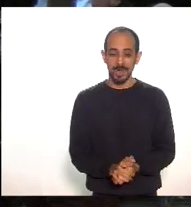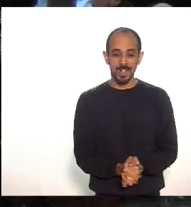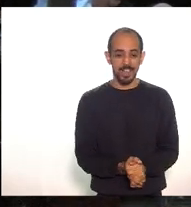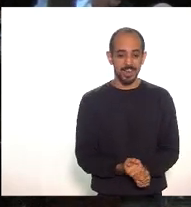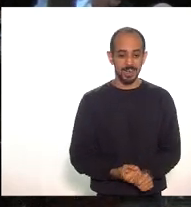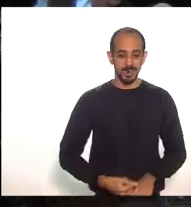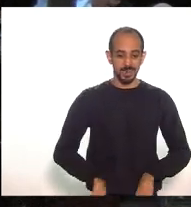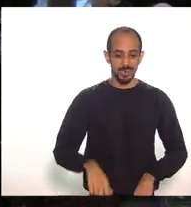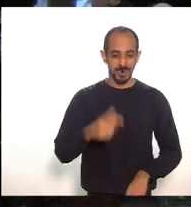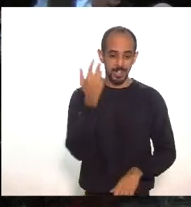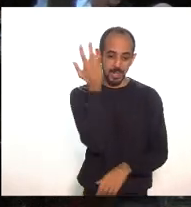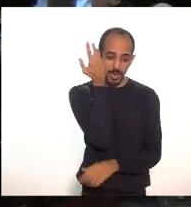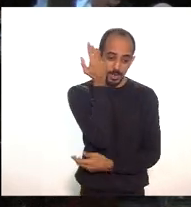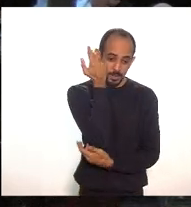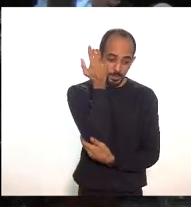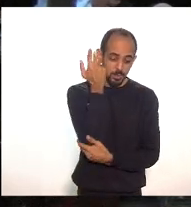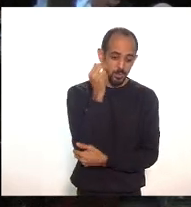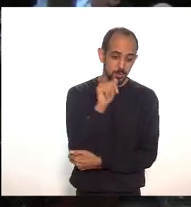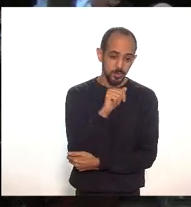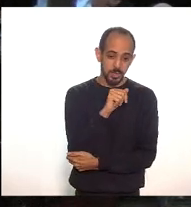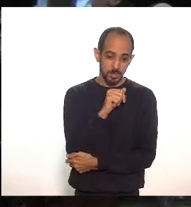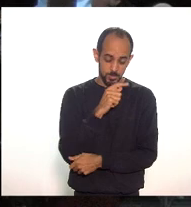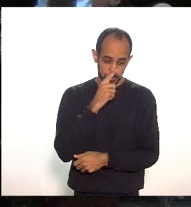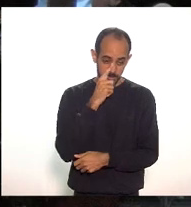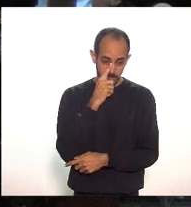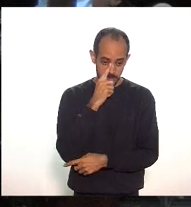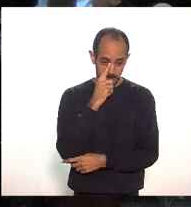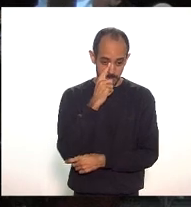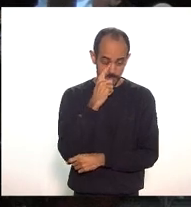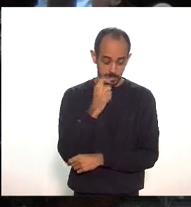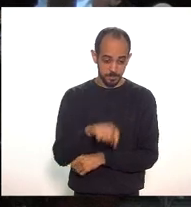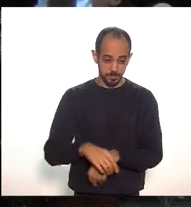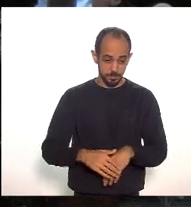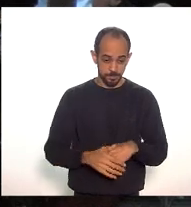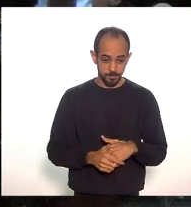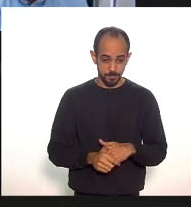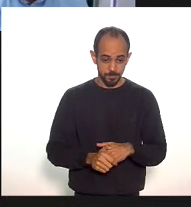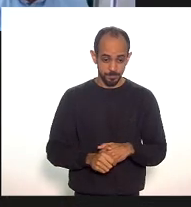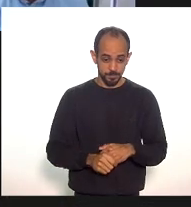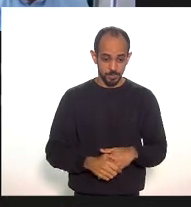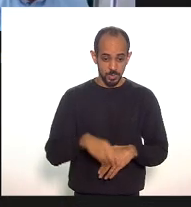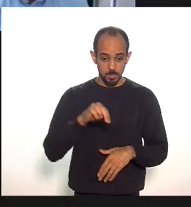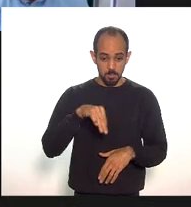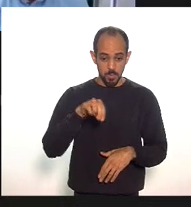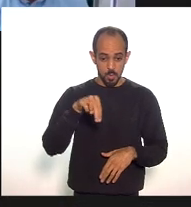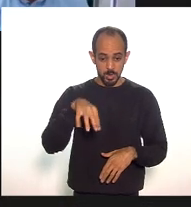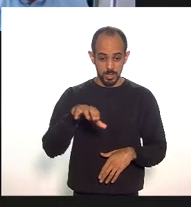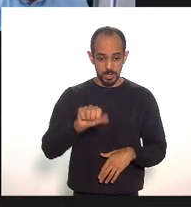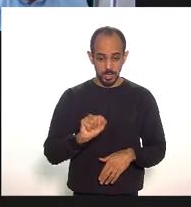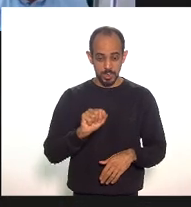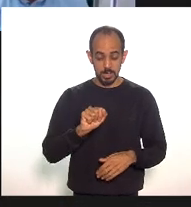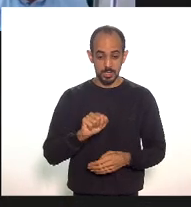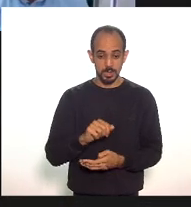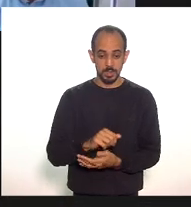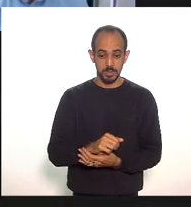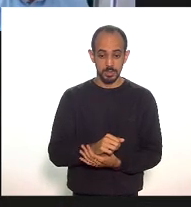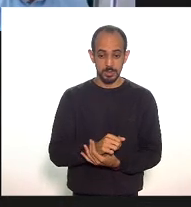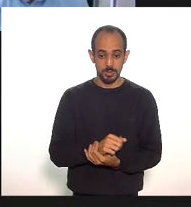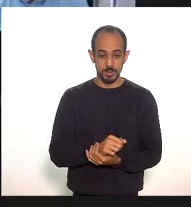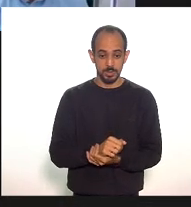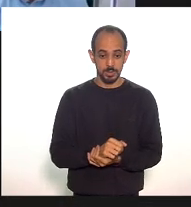Leomar Coelho ele é uma mãe quarto primeira Mônica Marta